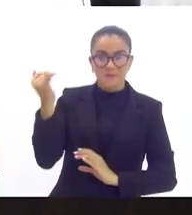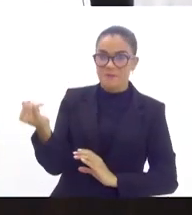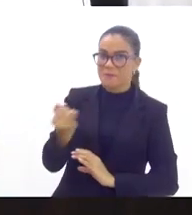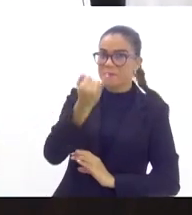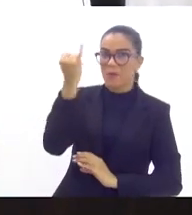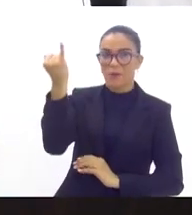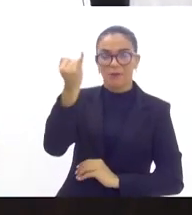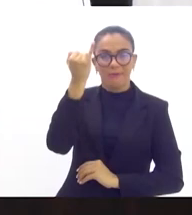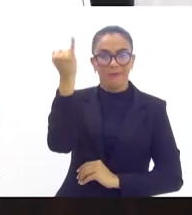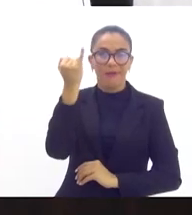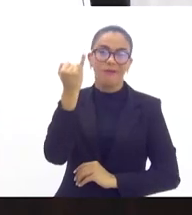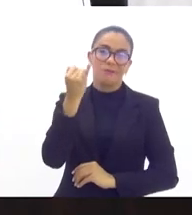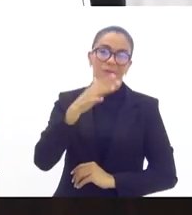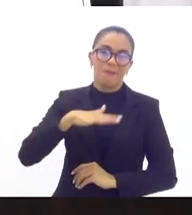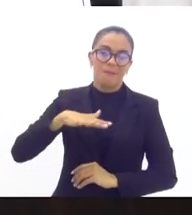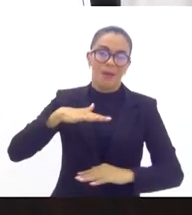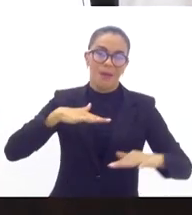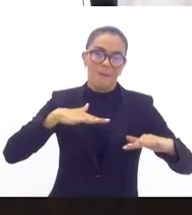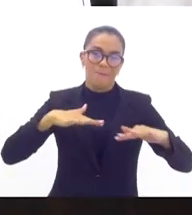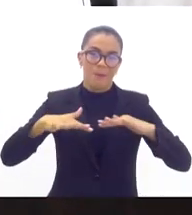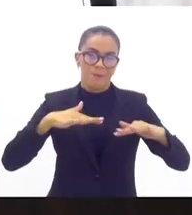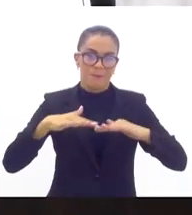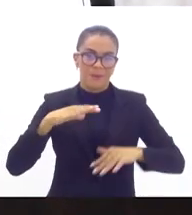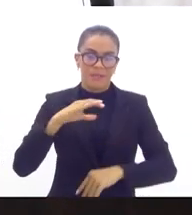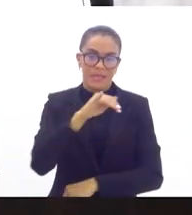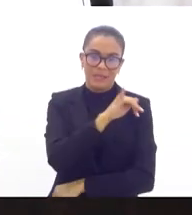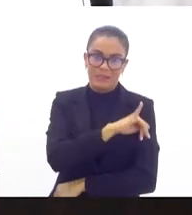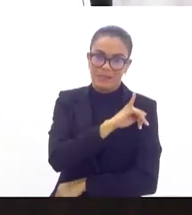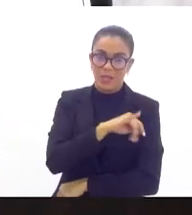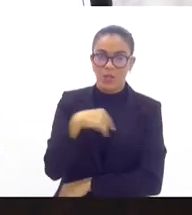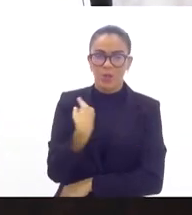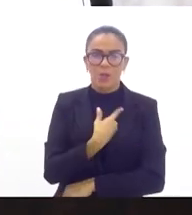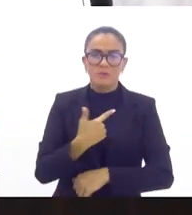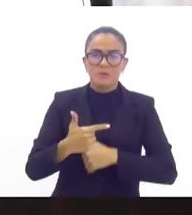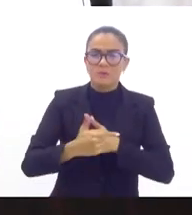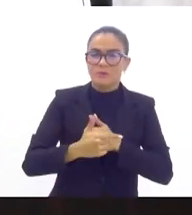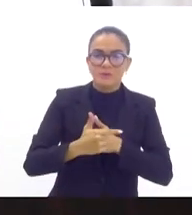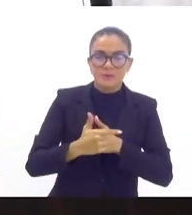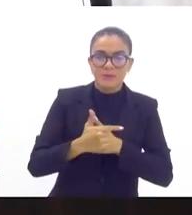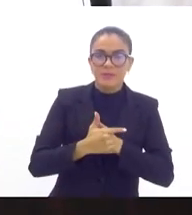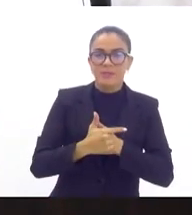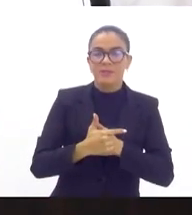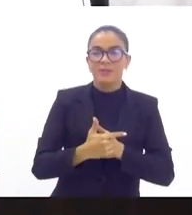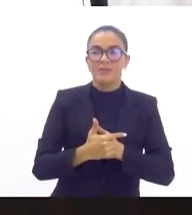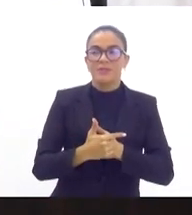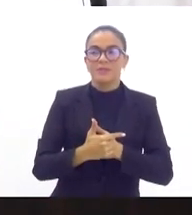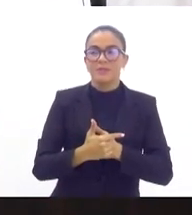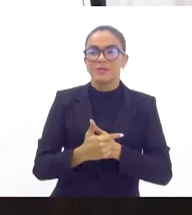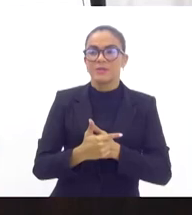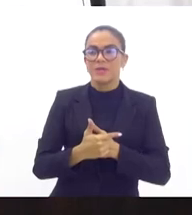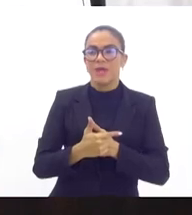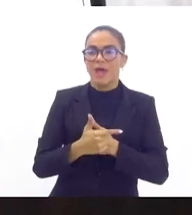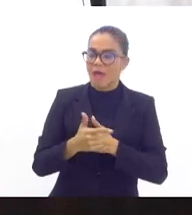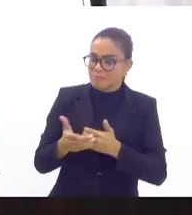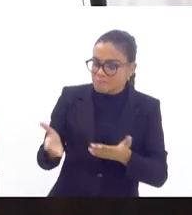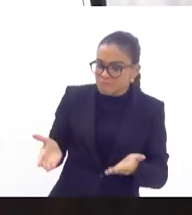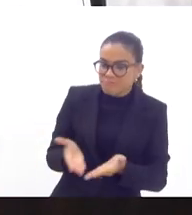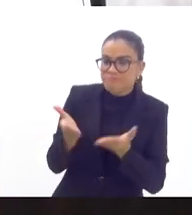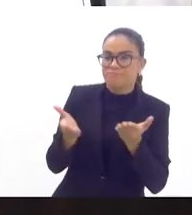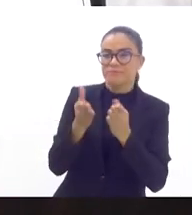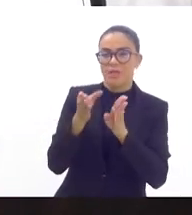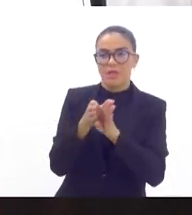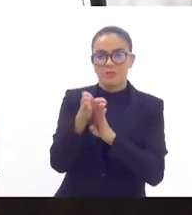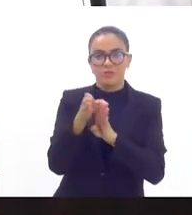e a importância para a mobilidade carioca nosso papel instruir Tecnicamente